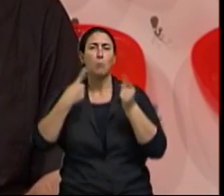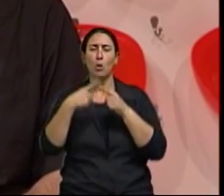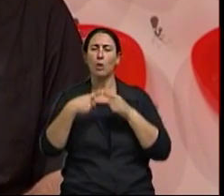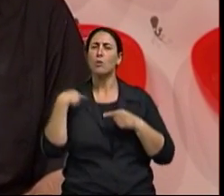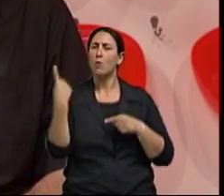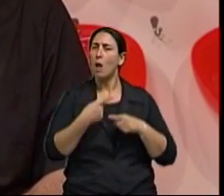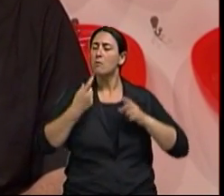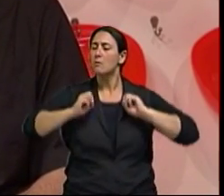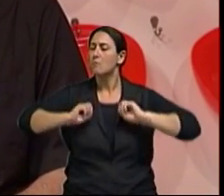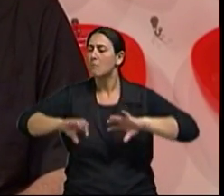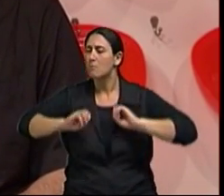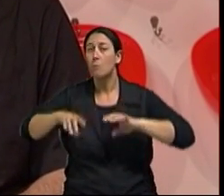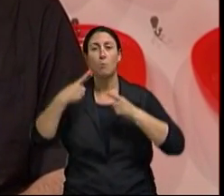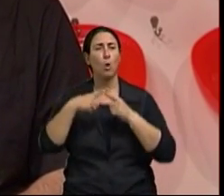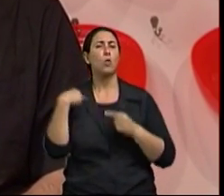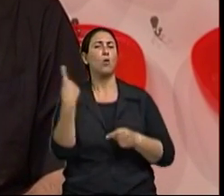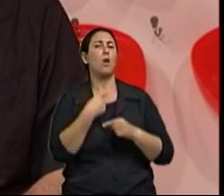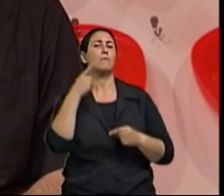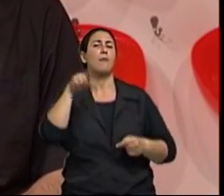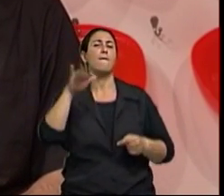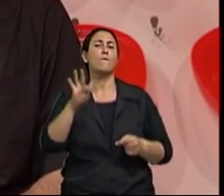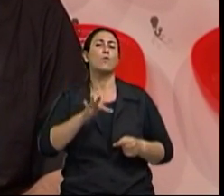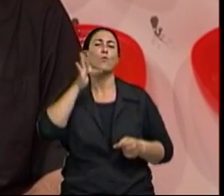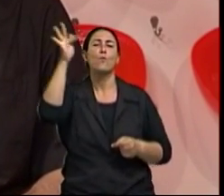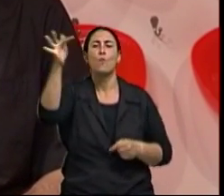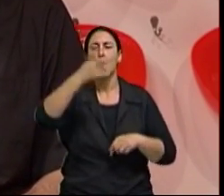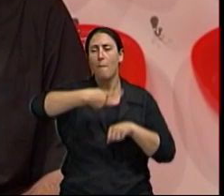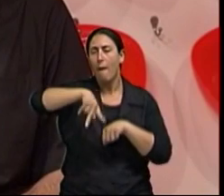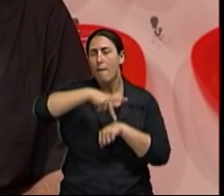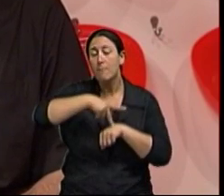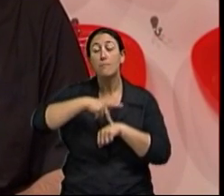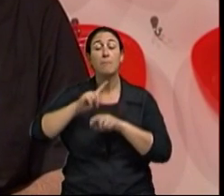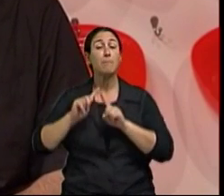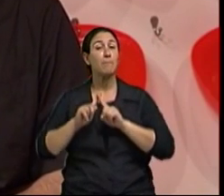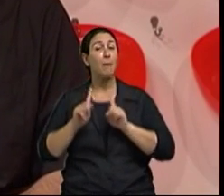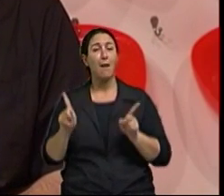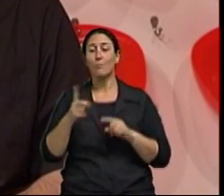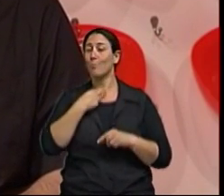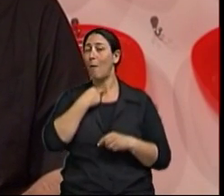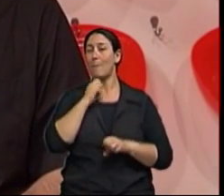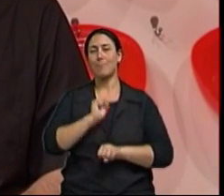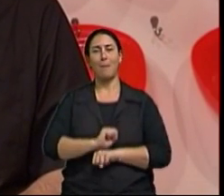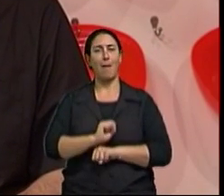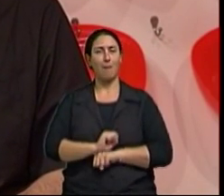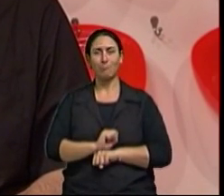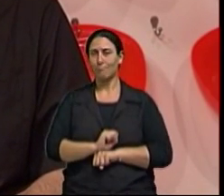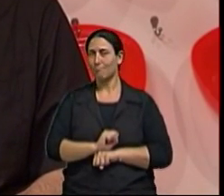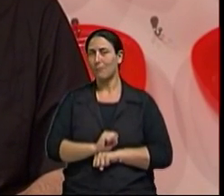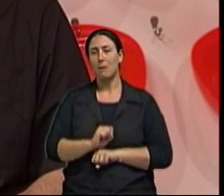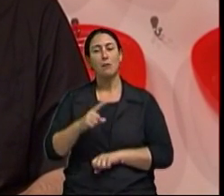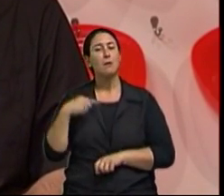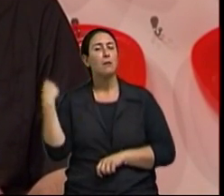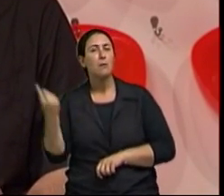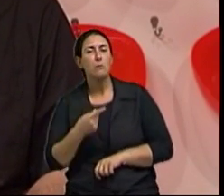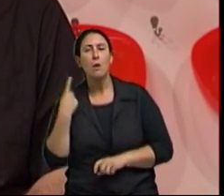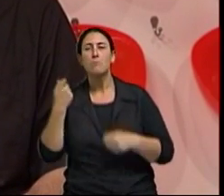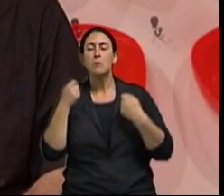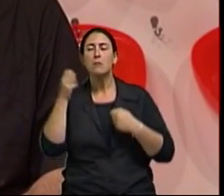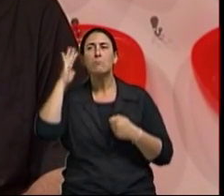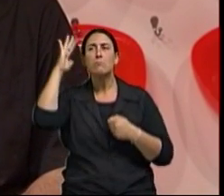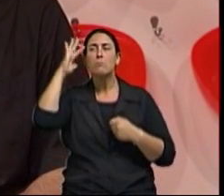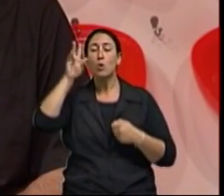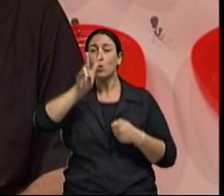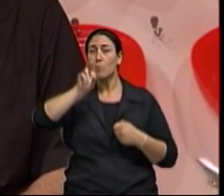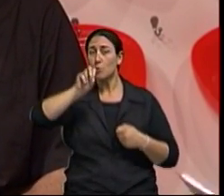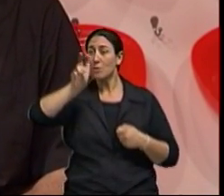ensinando, eles são o futuro do país, né? Na verdade, não dá para esperar para essa geração que vai ser adulta lá em 2050. E sim, a geração